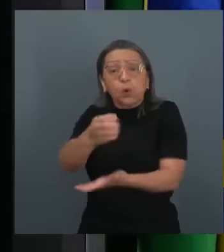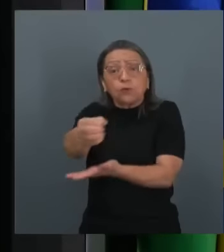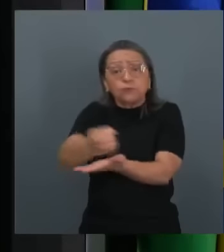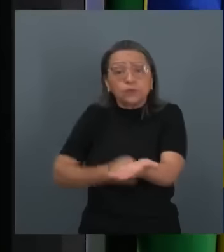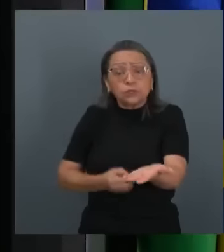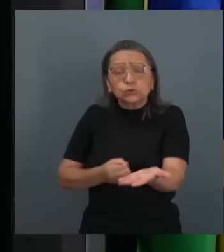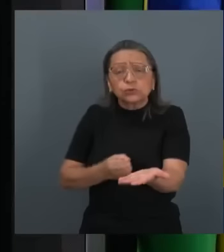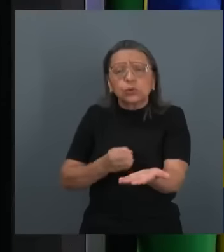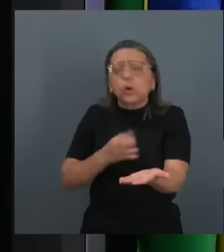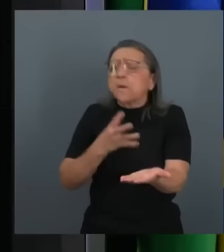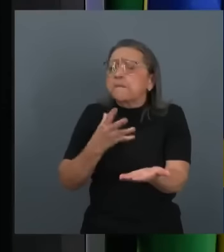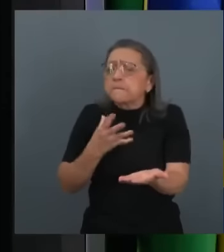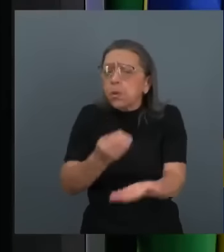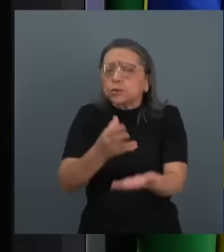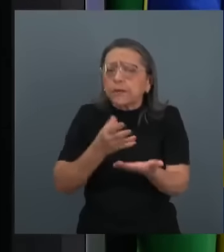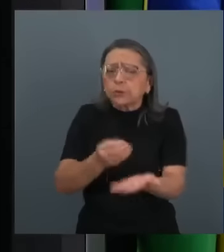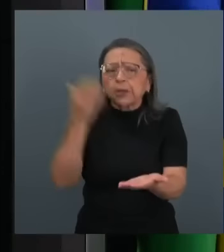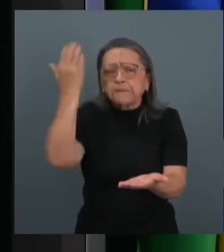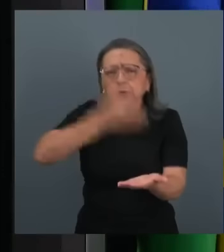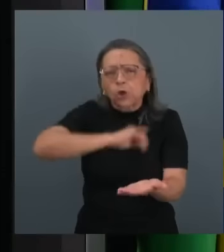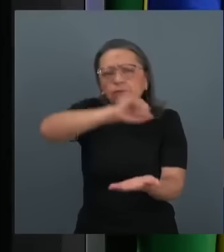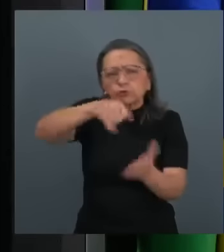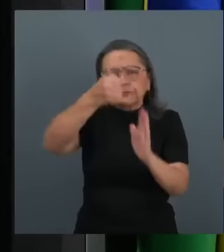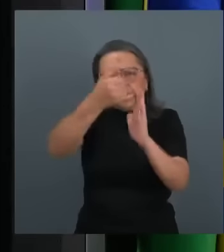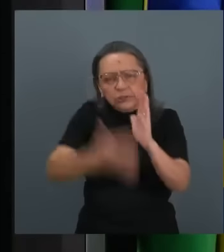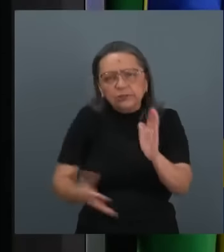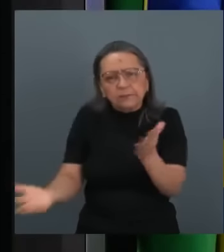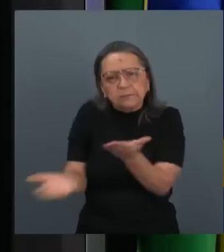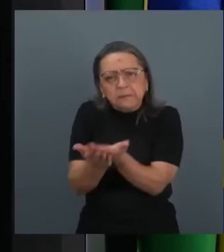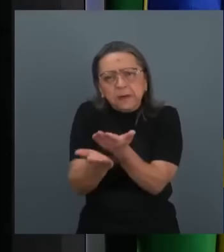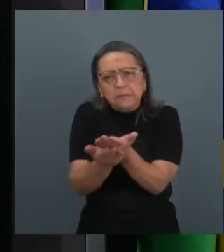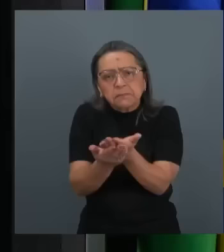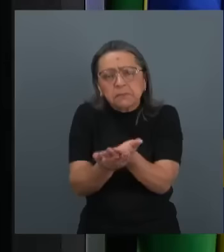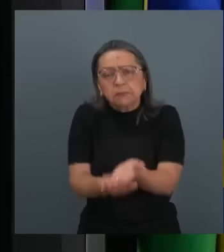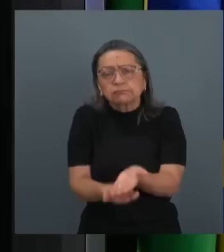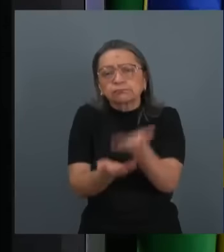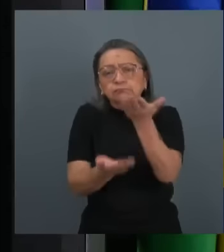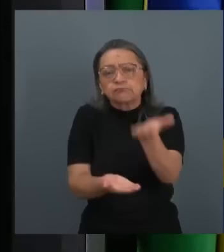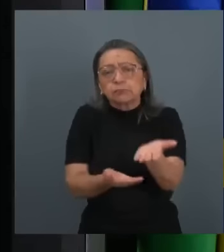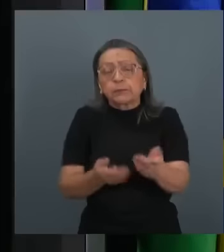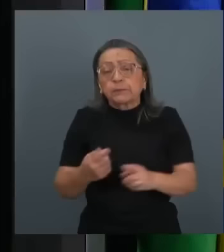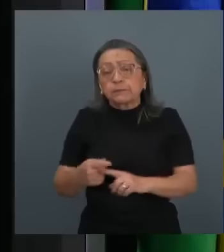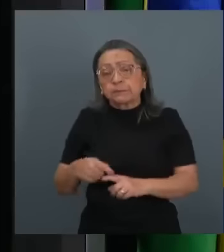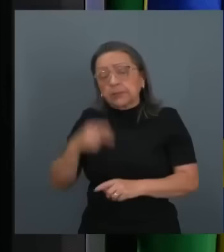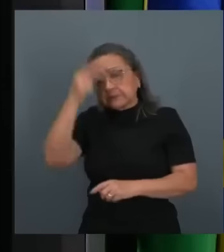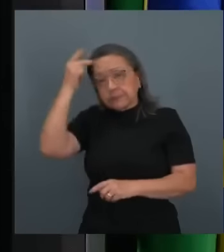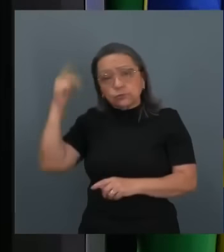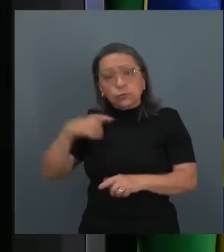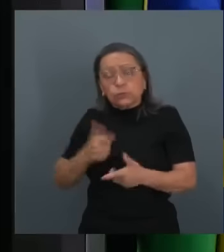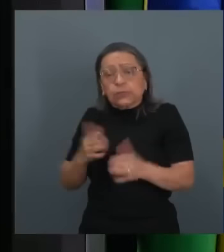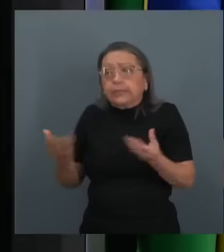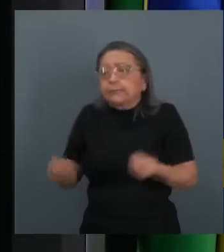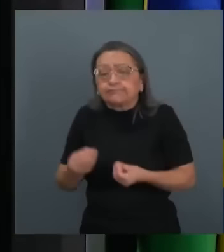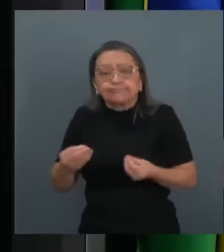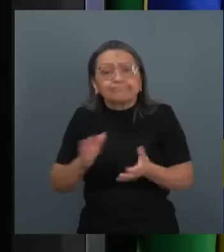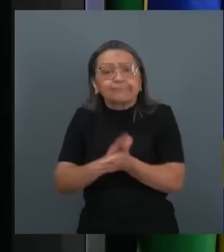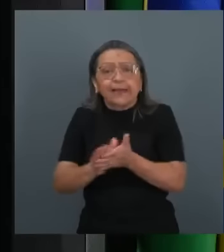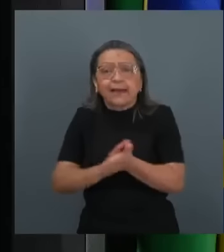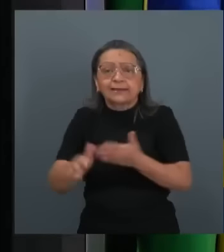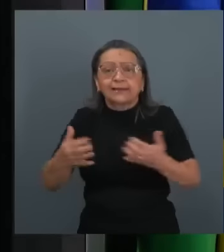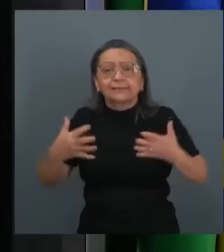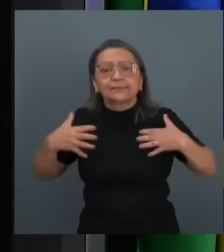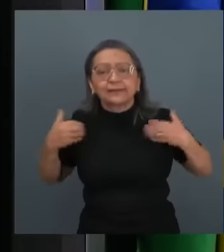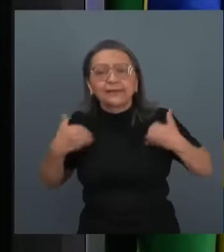robusto, justificando o terror dos meus conterrâneos, para irem trabalhar, para ter o mínimo de lazer.